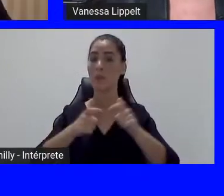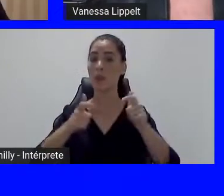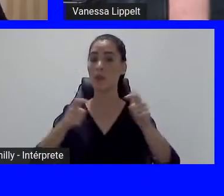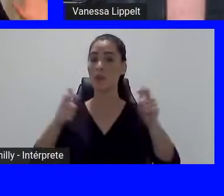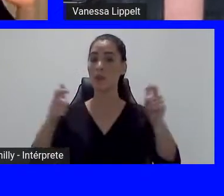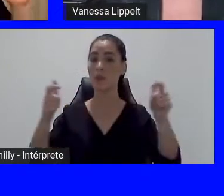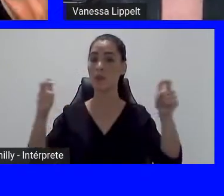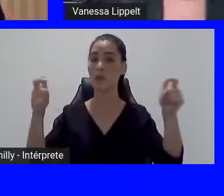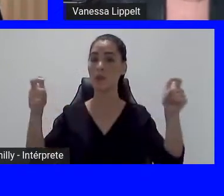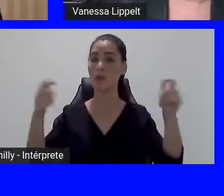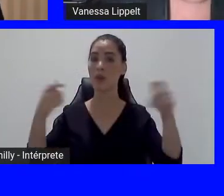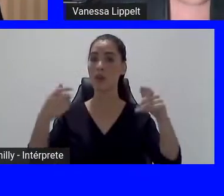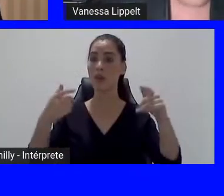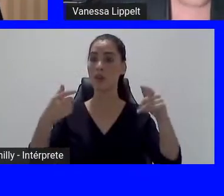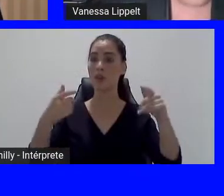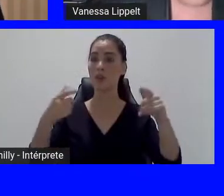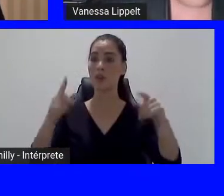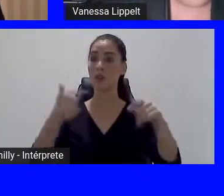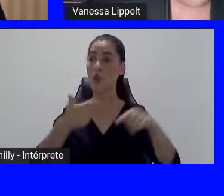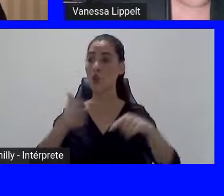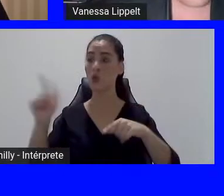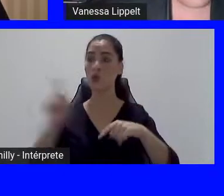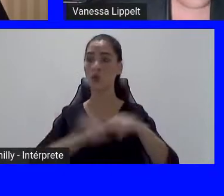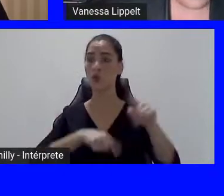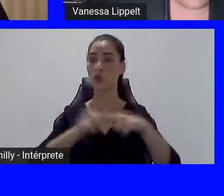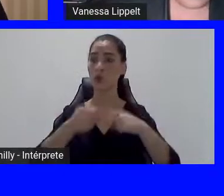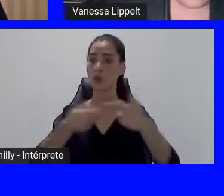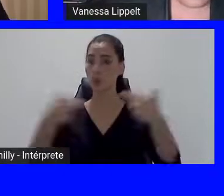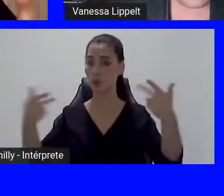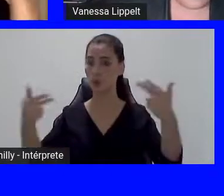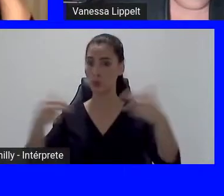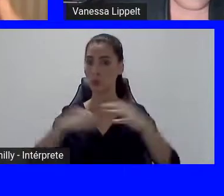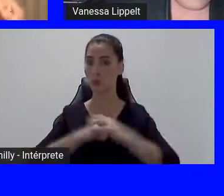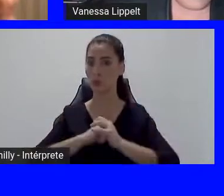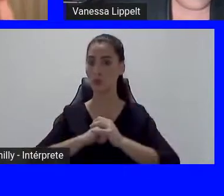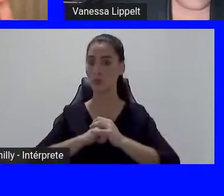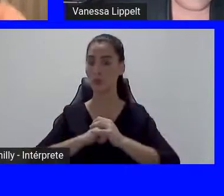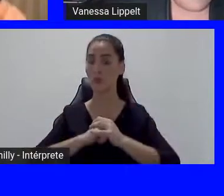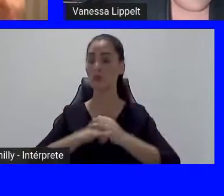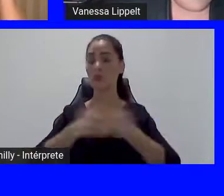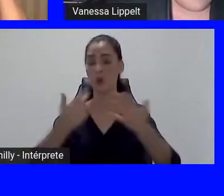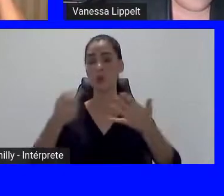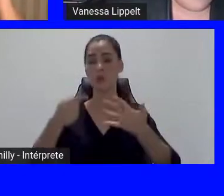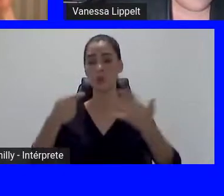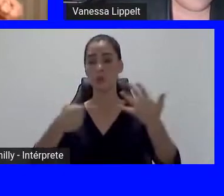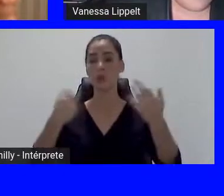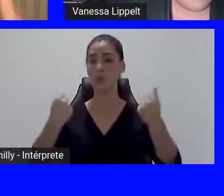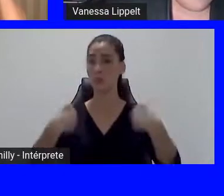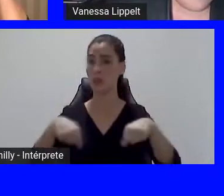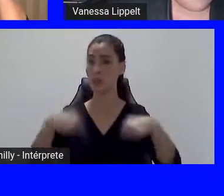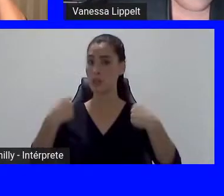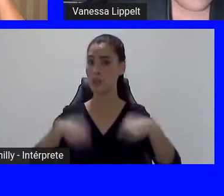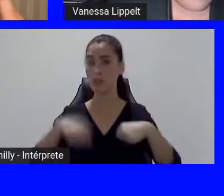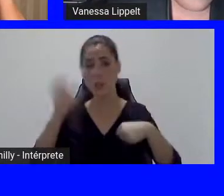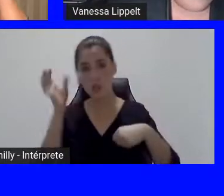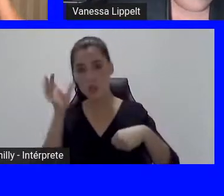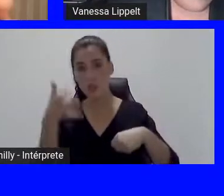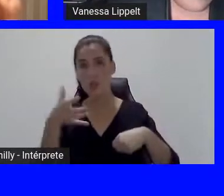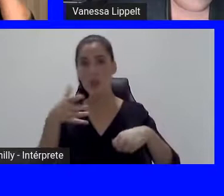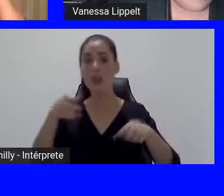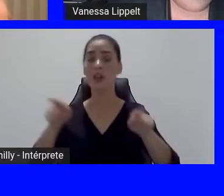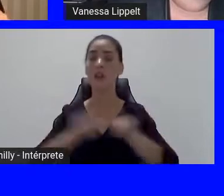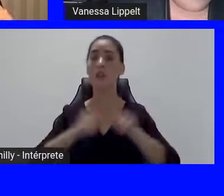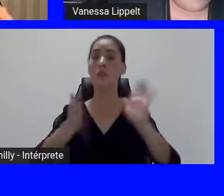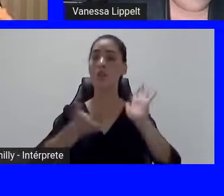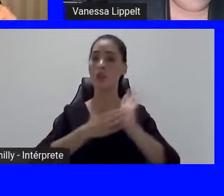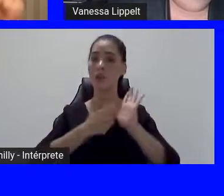inflação de tudo. Então, esses dois pontos no Senado precisam ser enfrentados, como precisamos enfrentar pautas que hoje